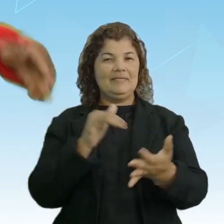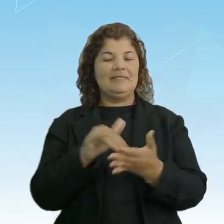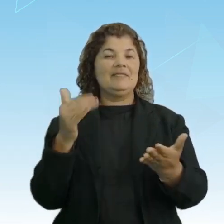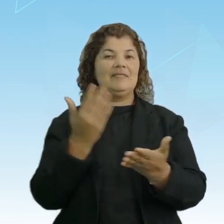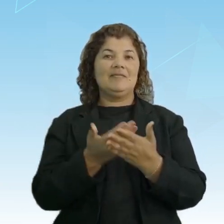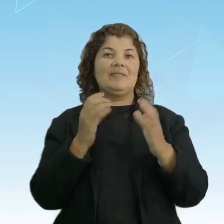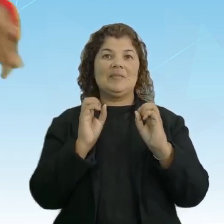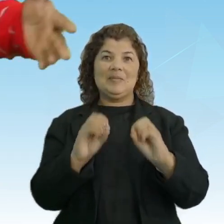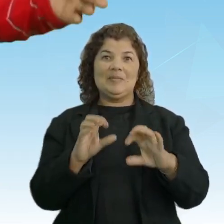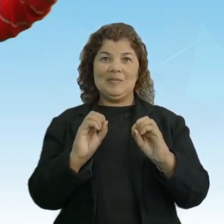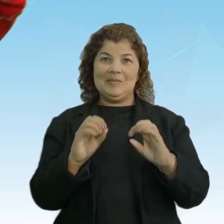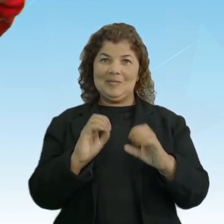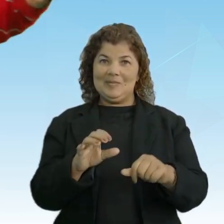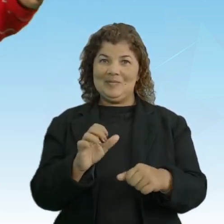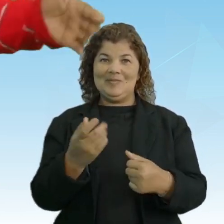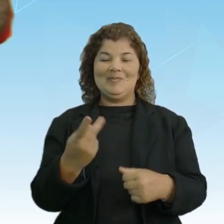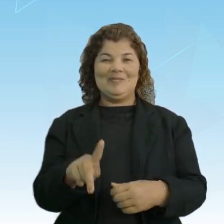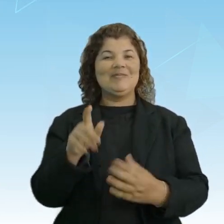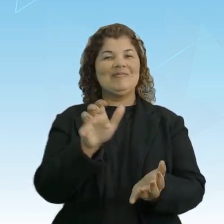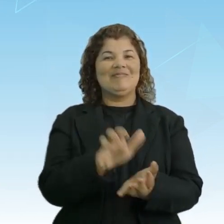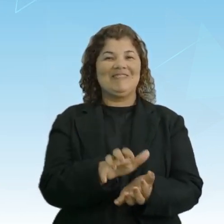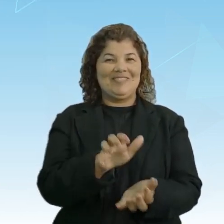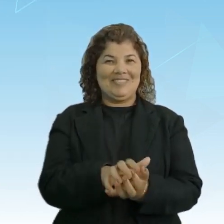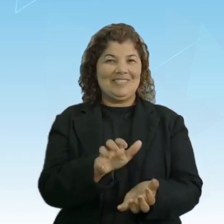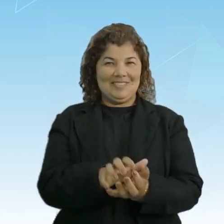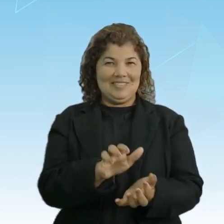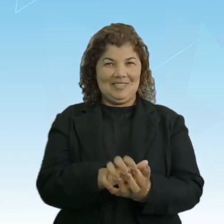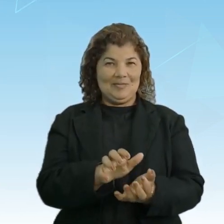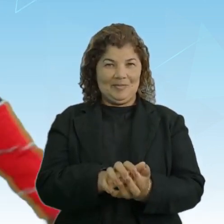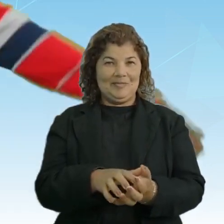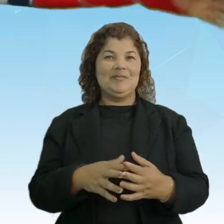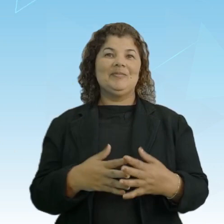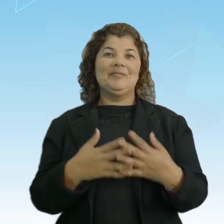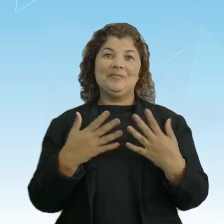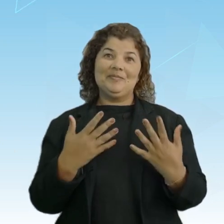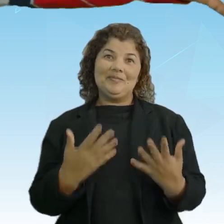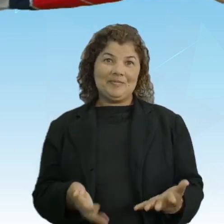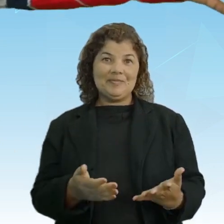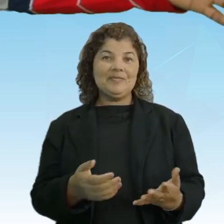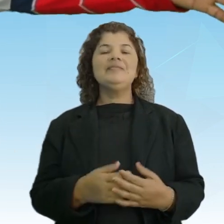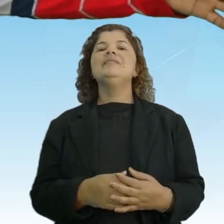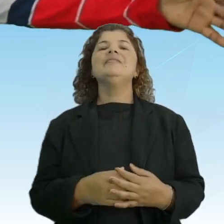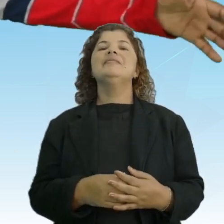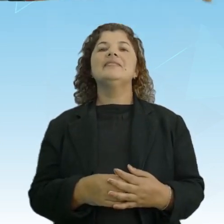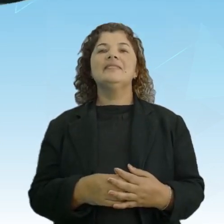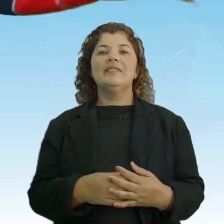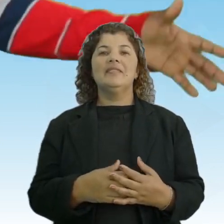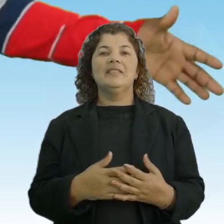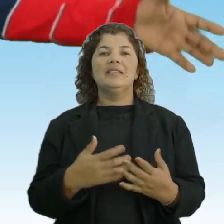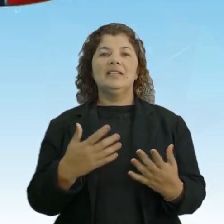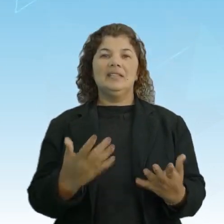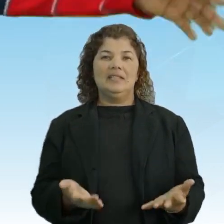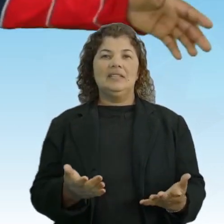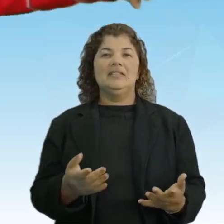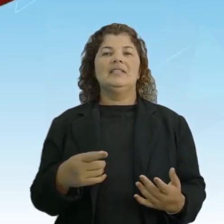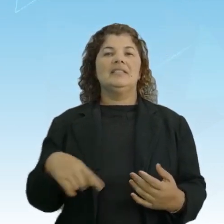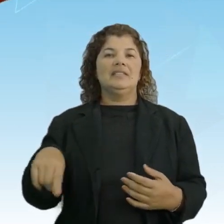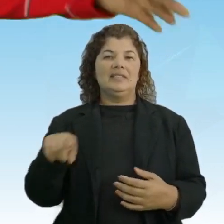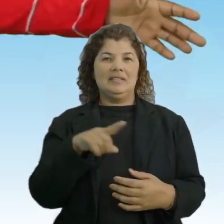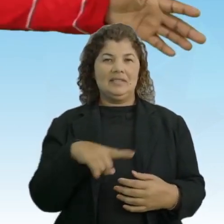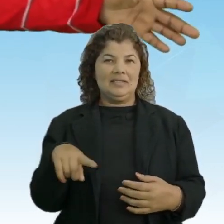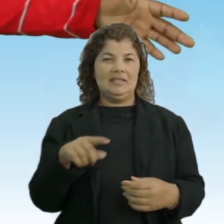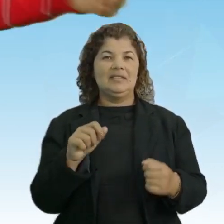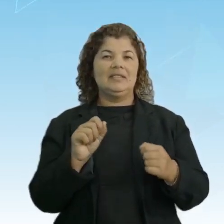Educação do Estado de Pernambuco. Então eu vou cantar para vocês. Salve a terra dos